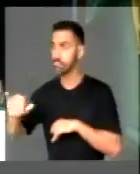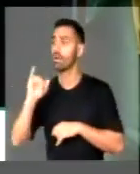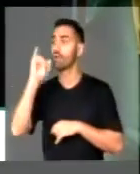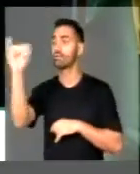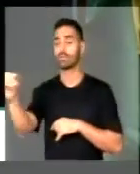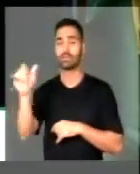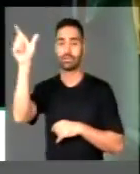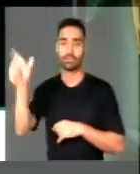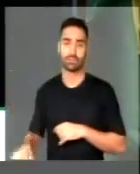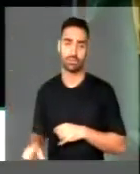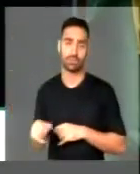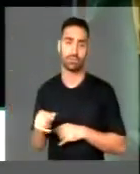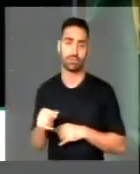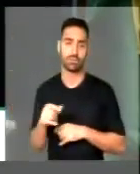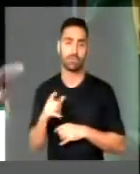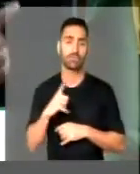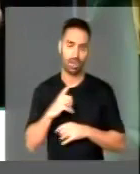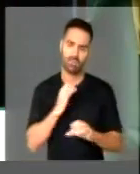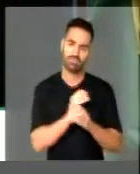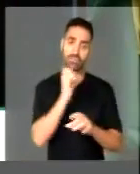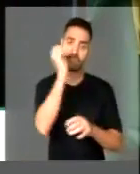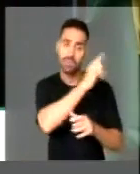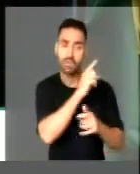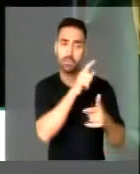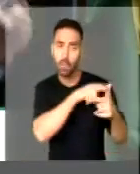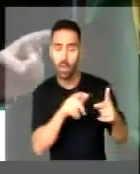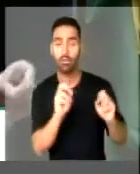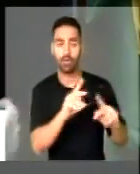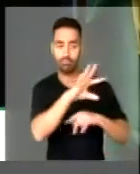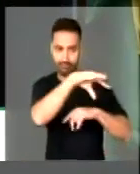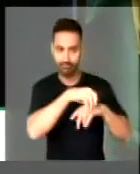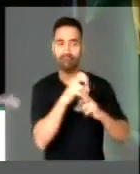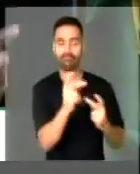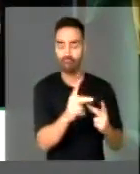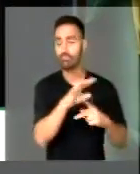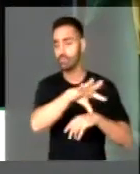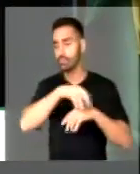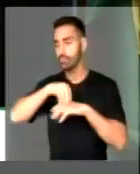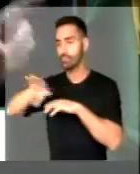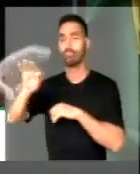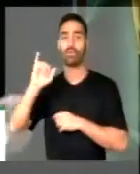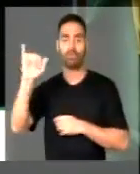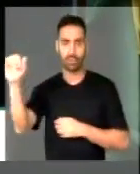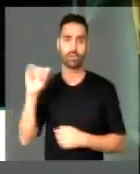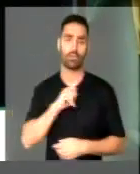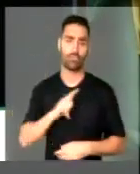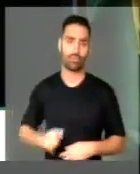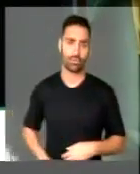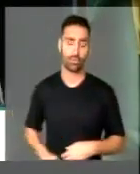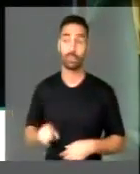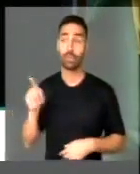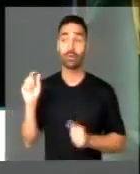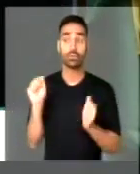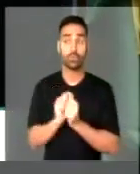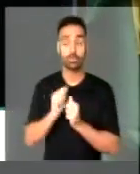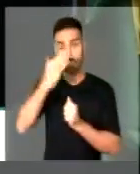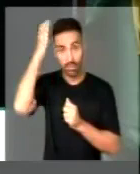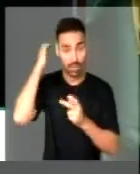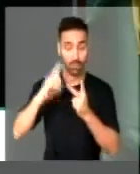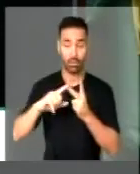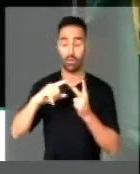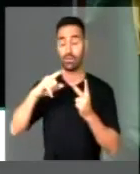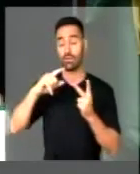falar as nossas dificuldades. E o governo Michel Temer, juntamente com o ministro Henrique Meirelles,